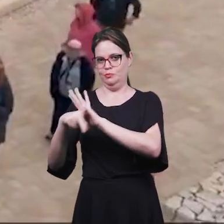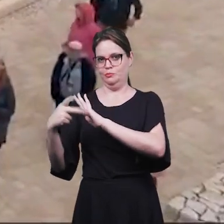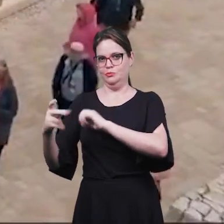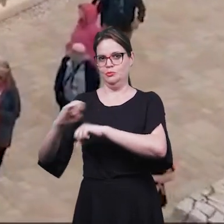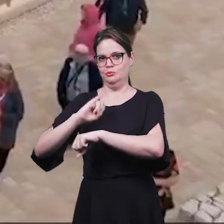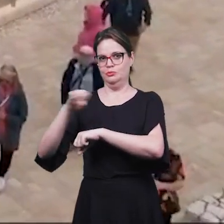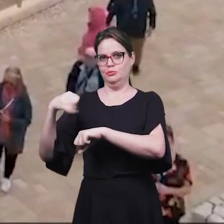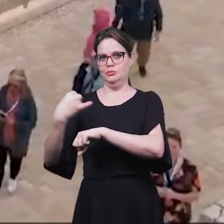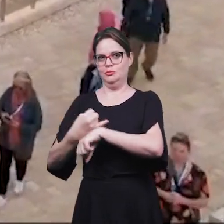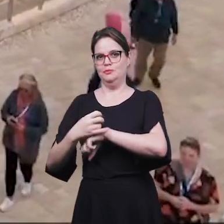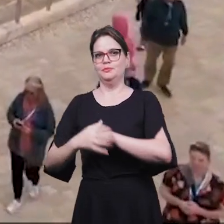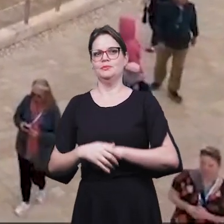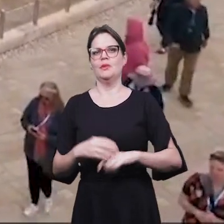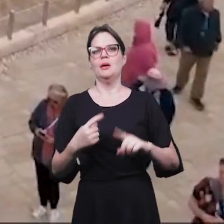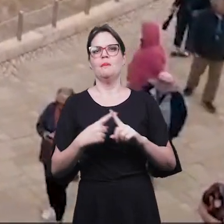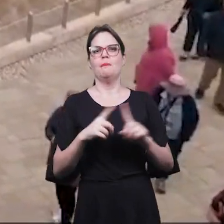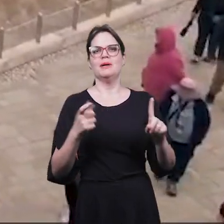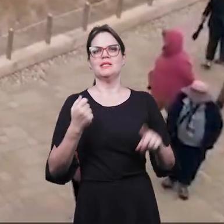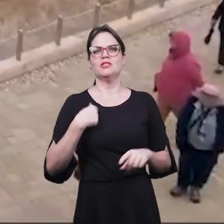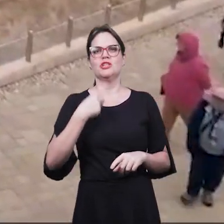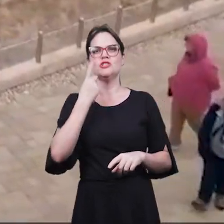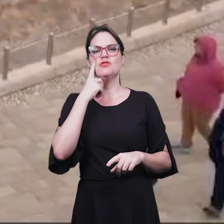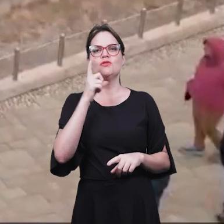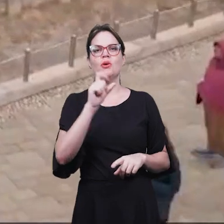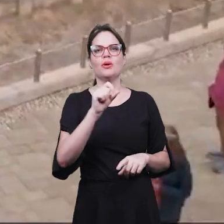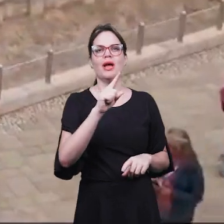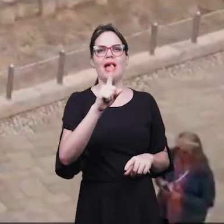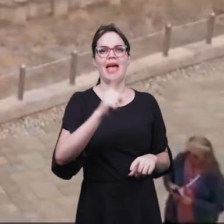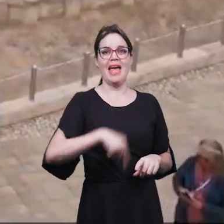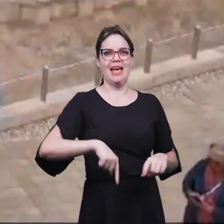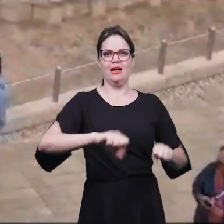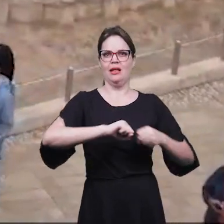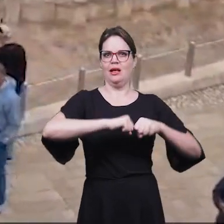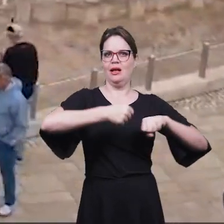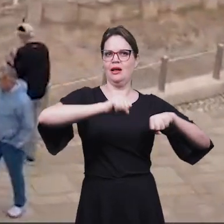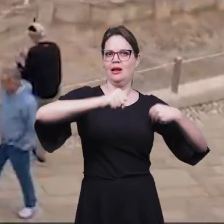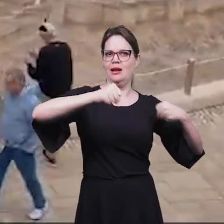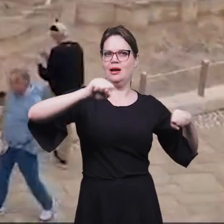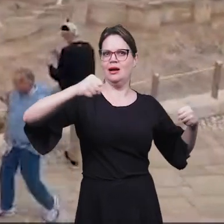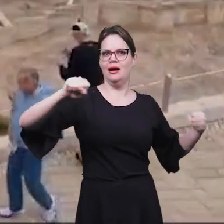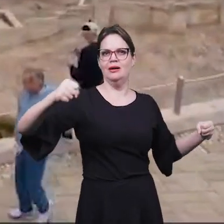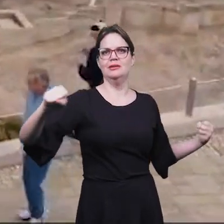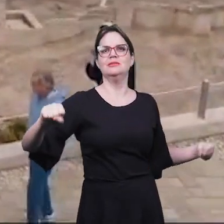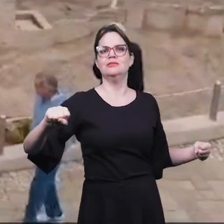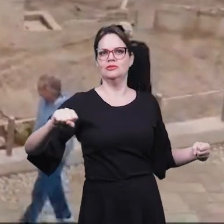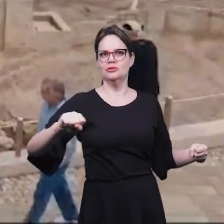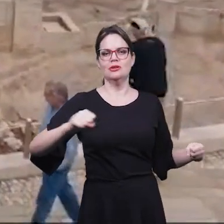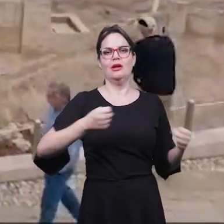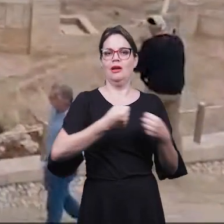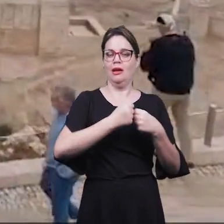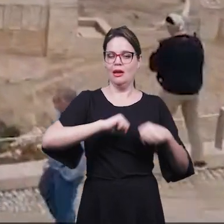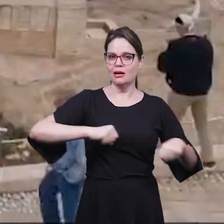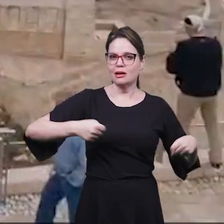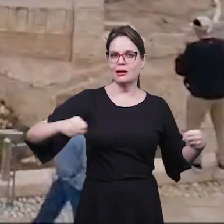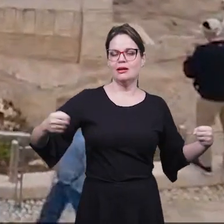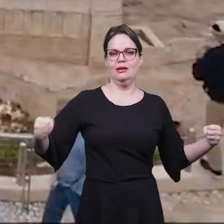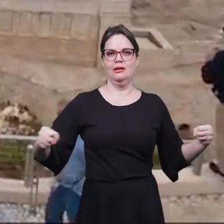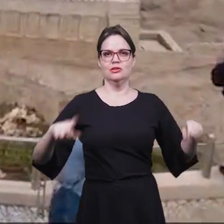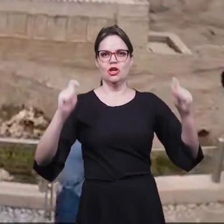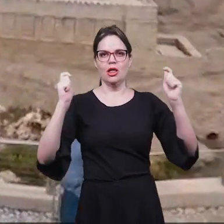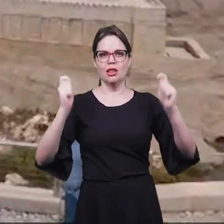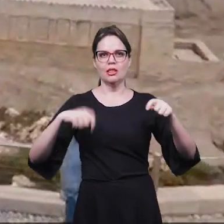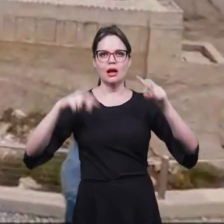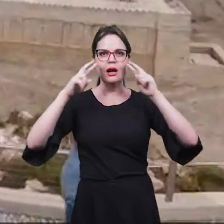das pessoas para ver que é uma maquete muito grande. Aqui mostra a cidade